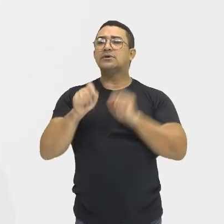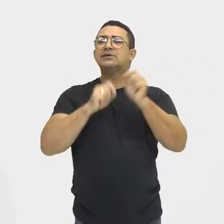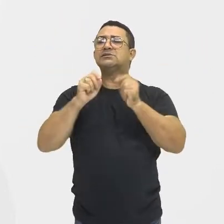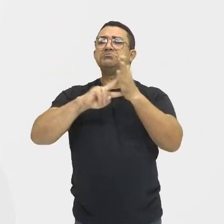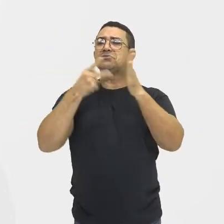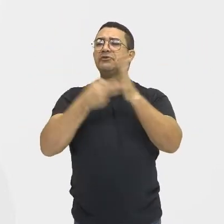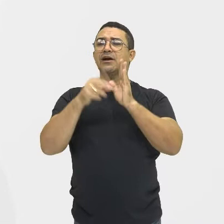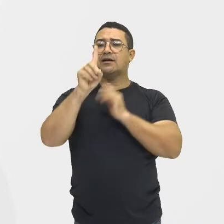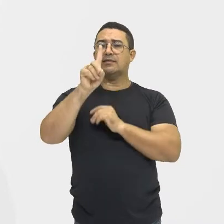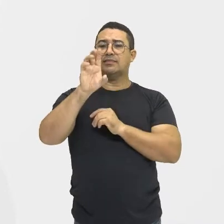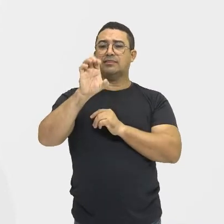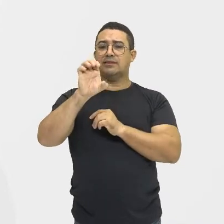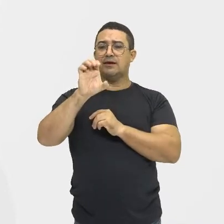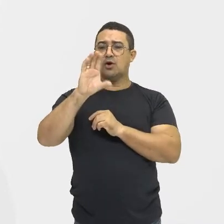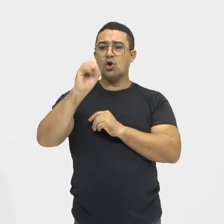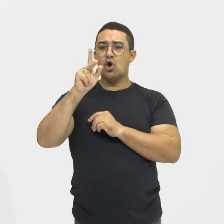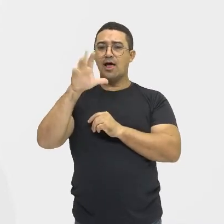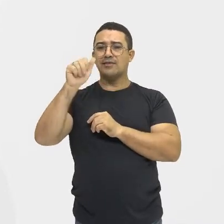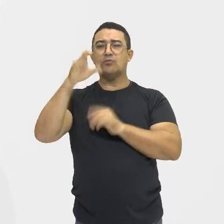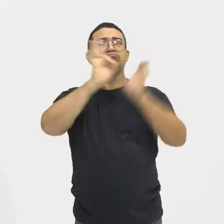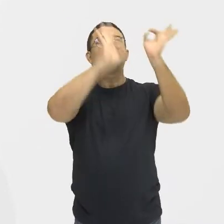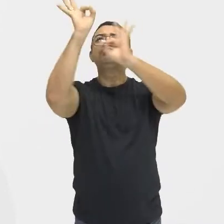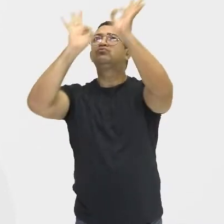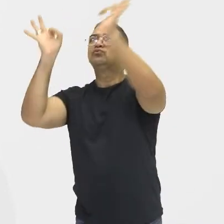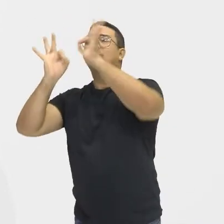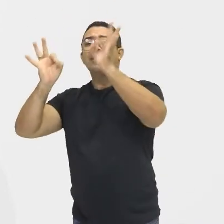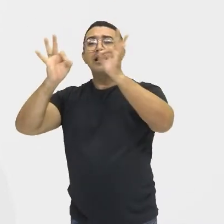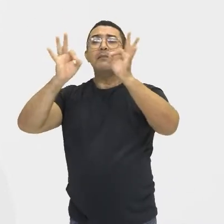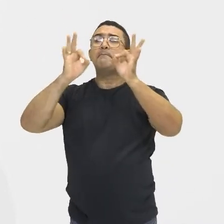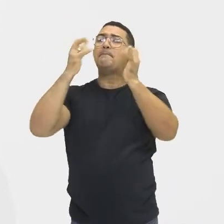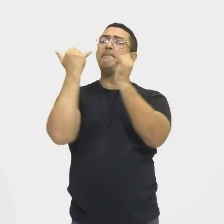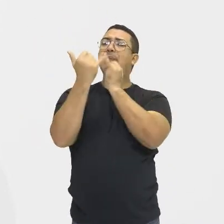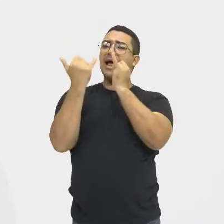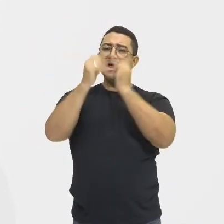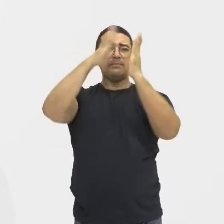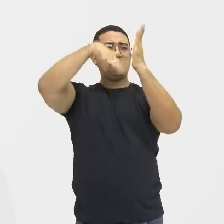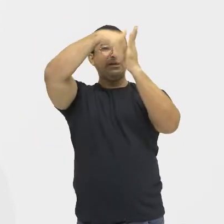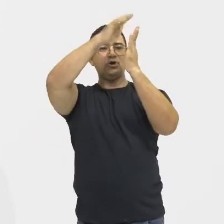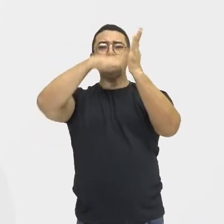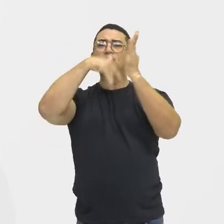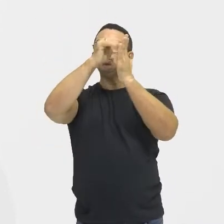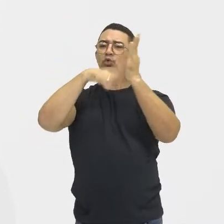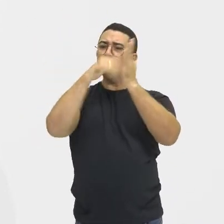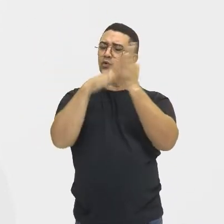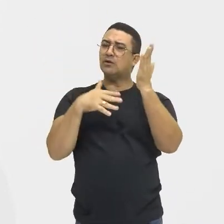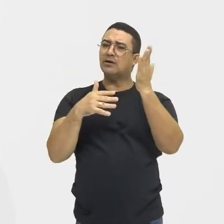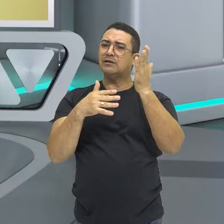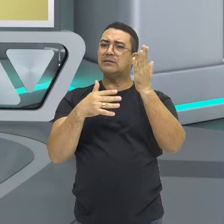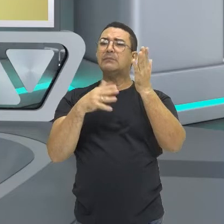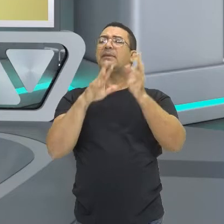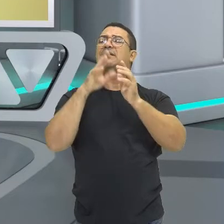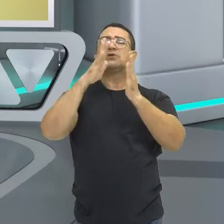uma técnica de pintura que dá a sensação de volume e profundidade na